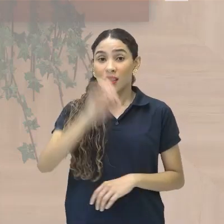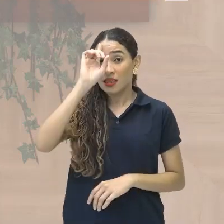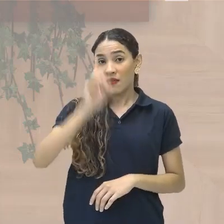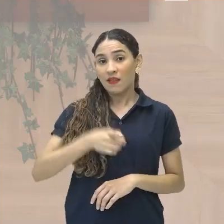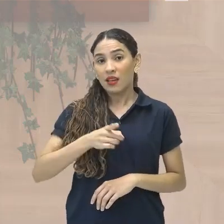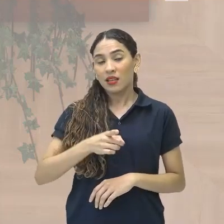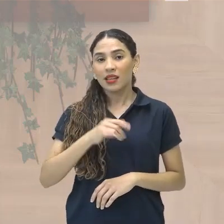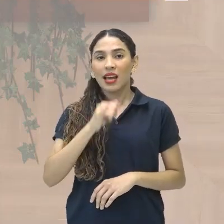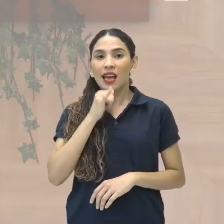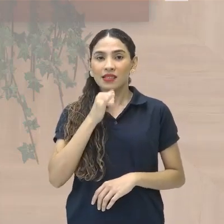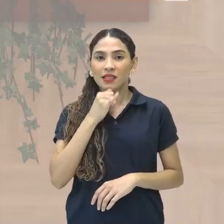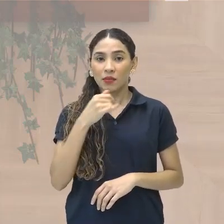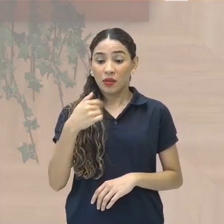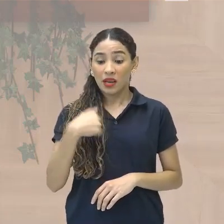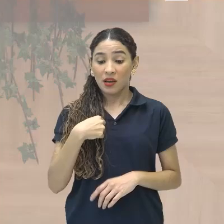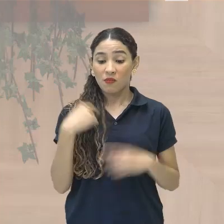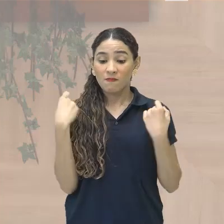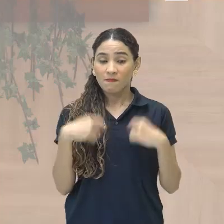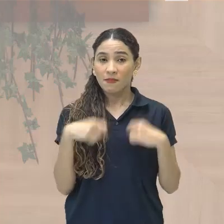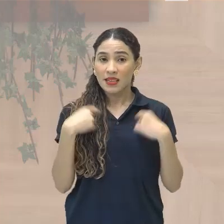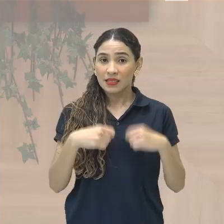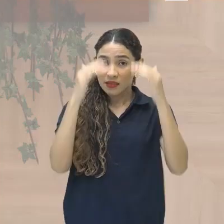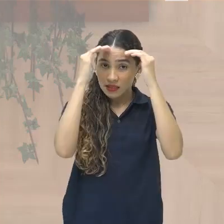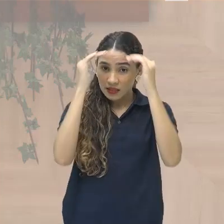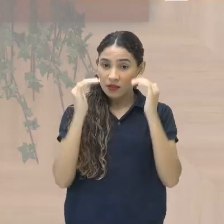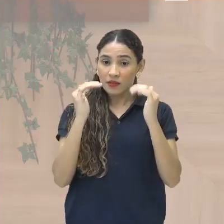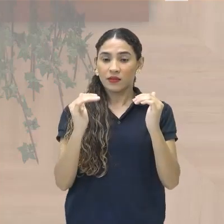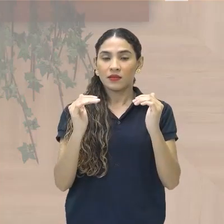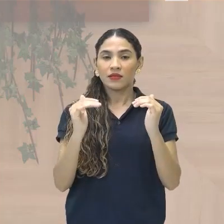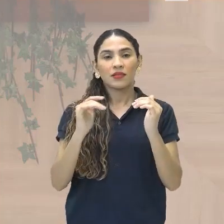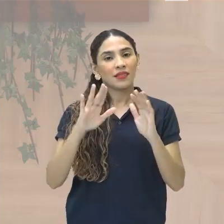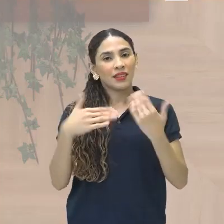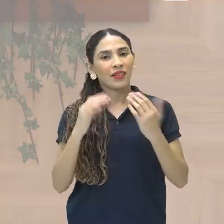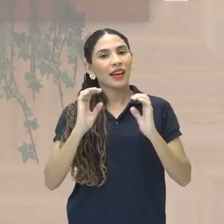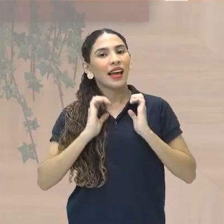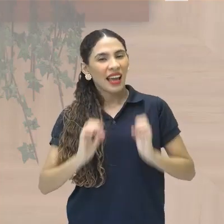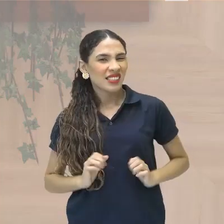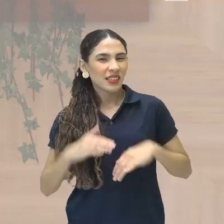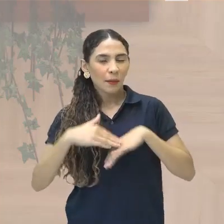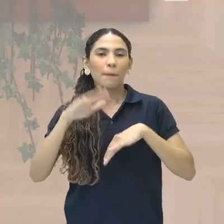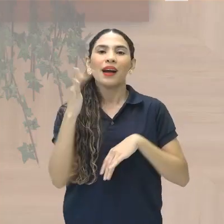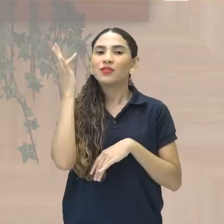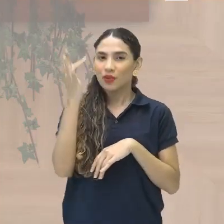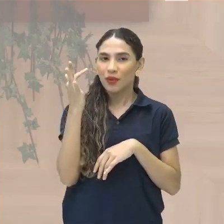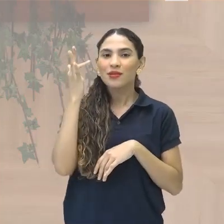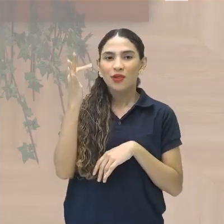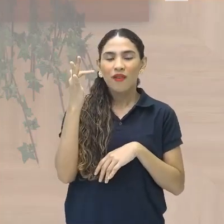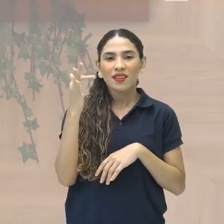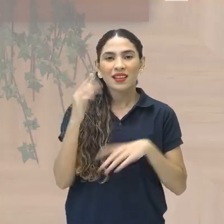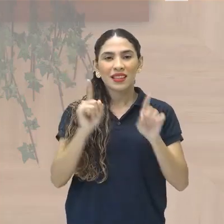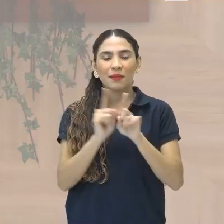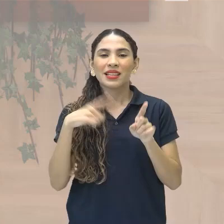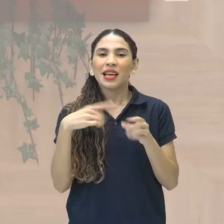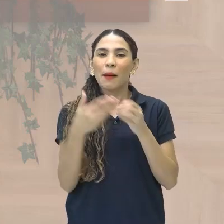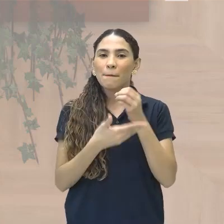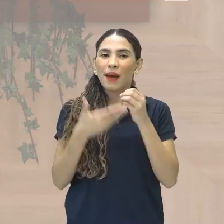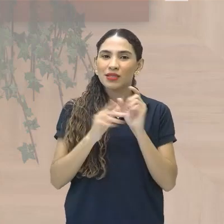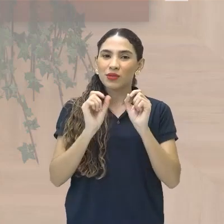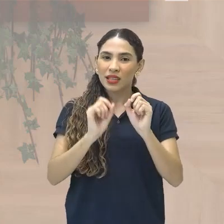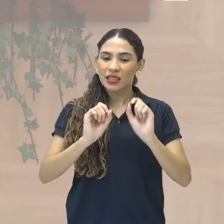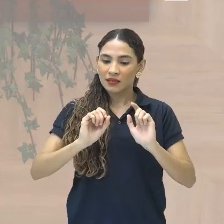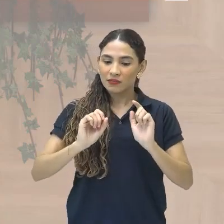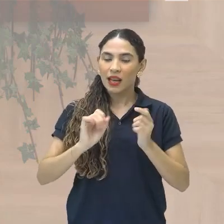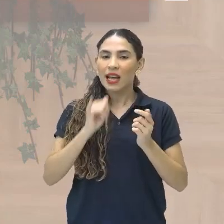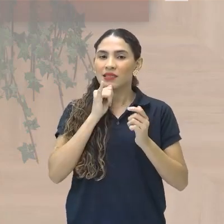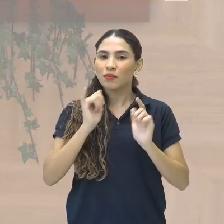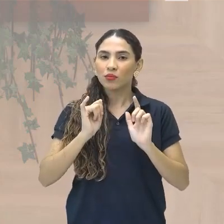é aquela ideia de eu devo, né? Então essa é uma ética muito filosófica, inclusive. Tem como base a ideia de dever